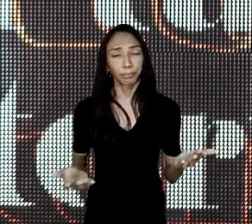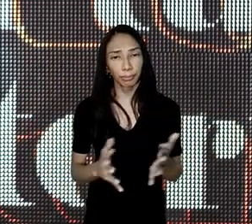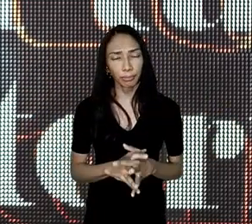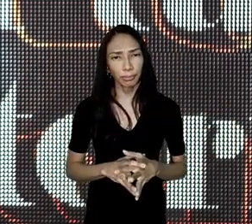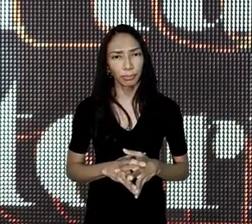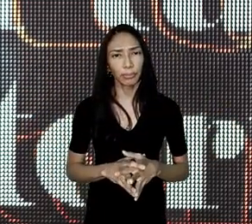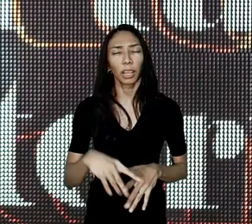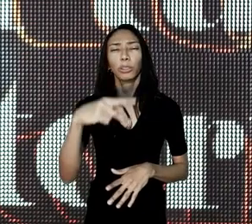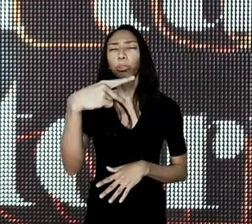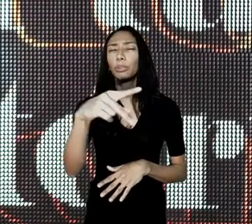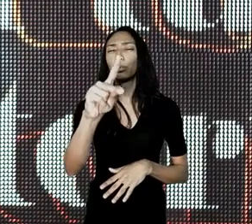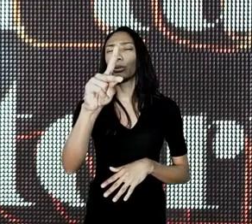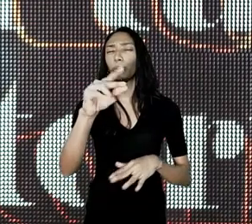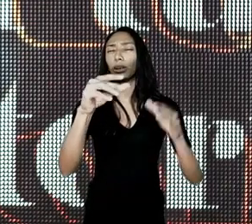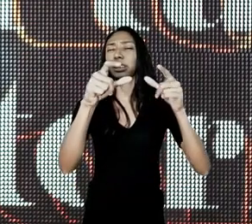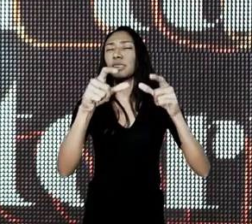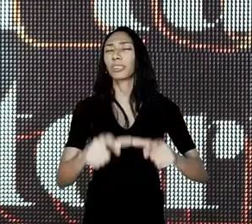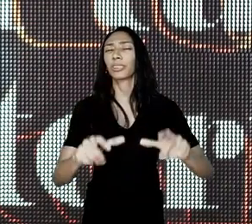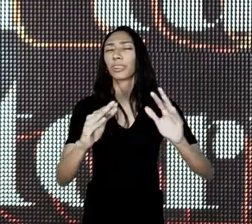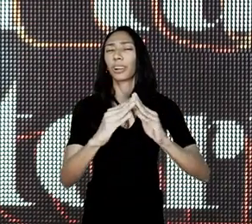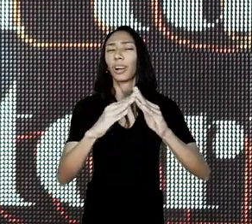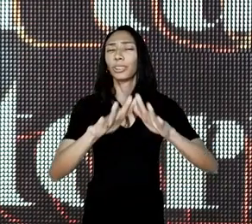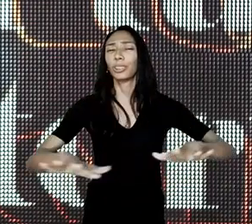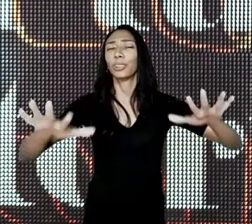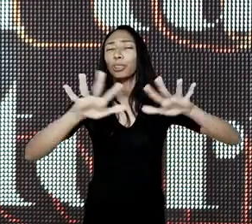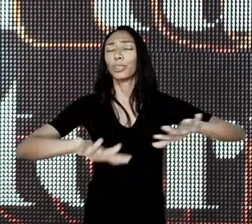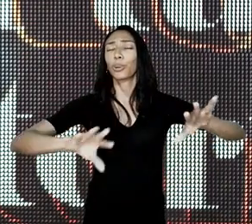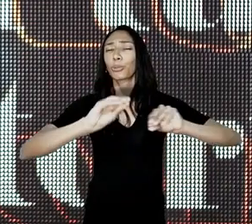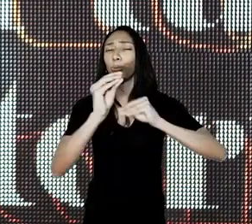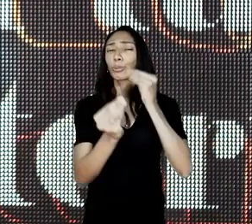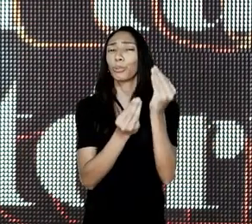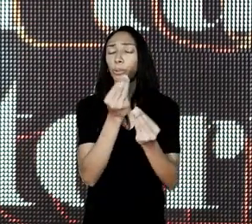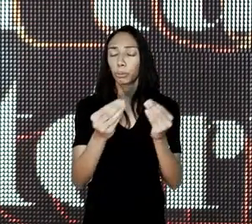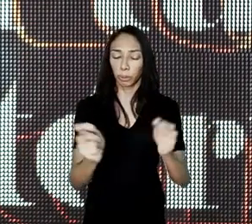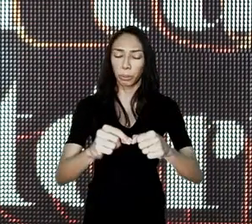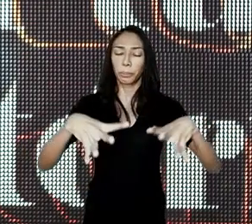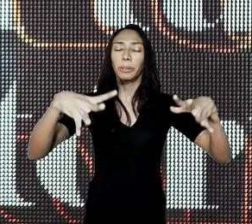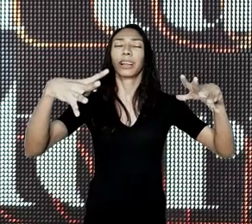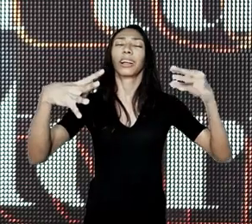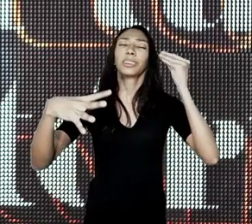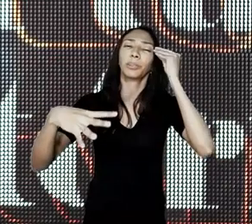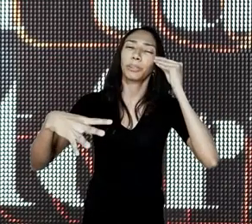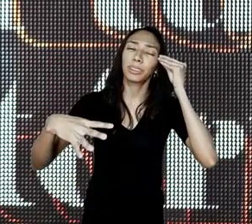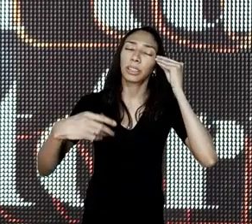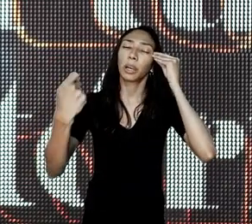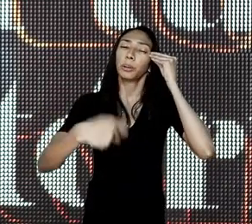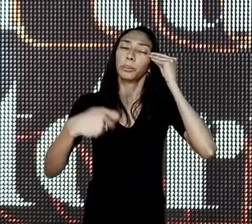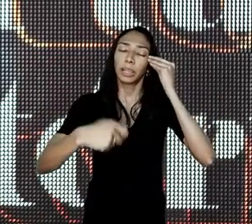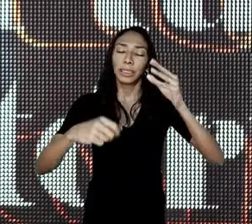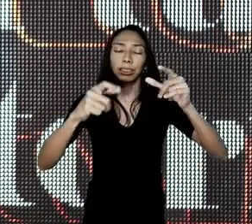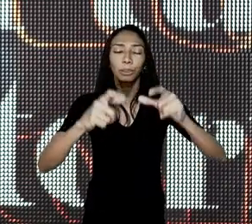Como que está a atmosfera e o ambiente da tua casa? Sim, para viver milagres você precisa de um ambiente, de